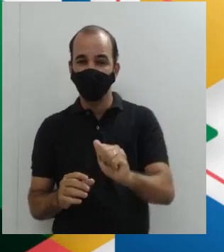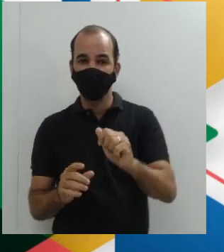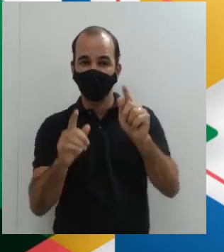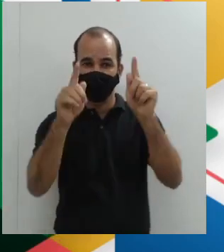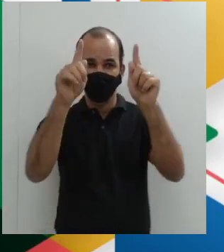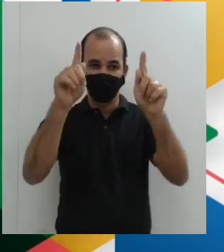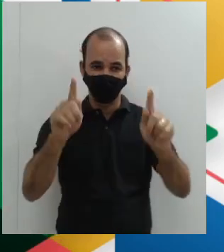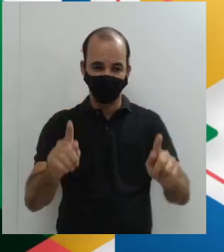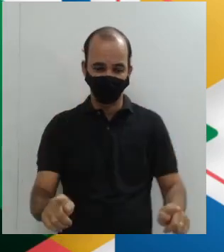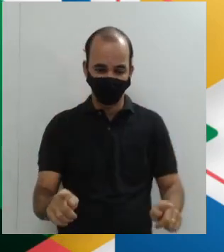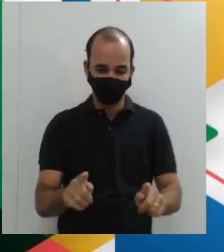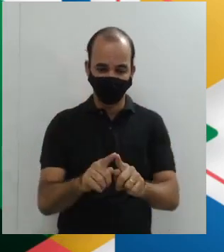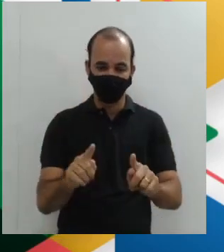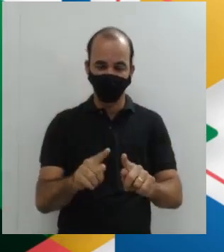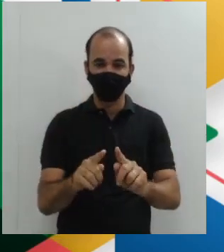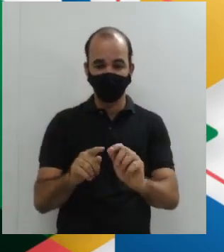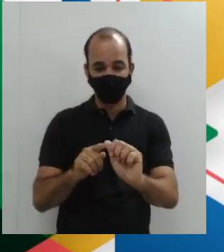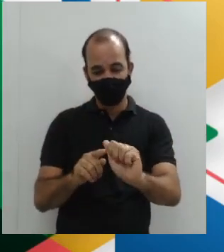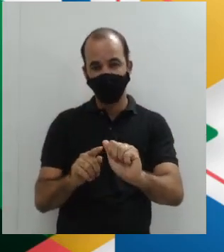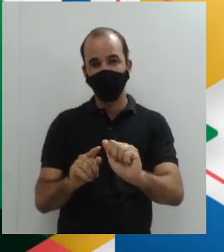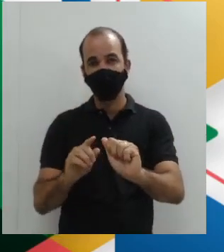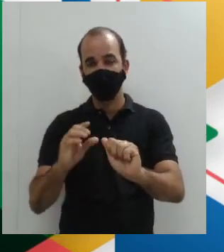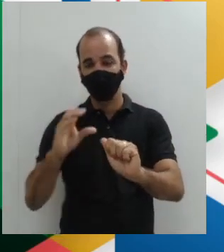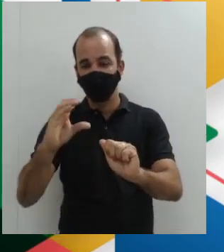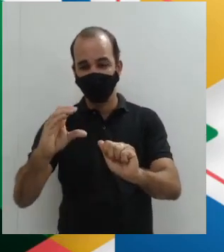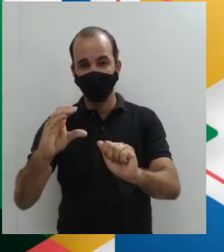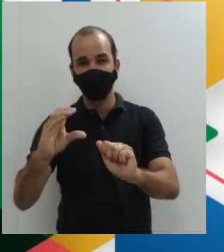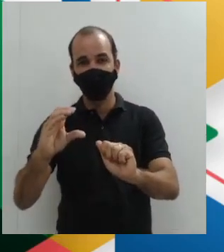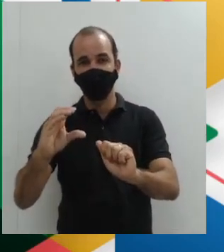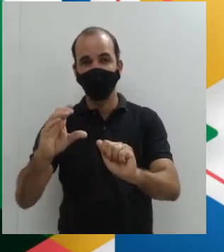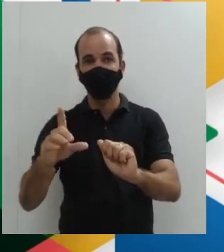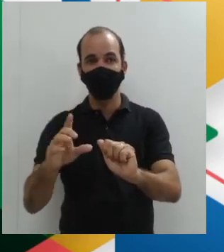eu tenho o sólido, ou melhor, desculpa, a área formada